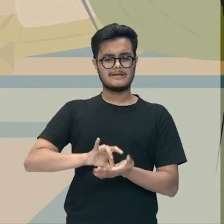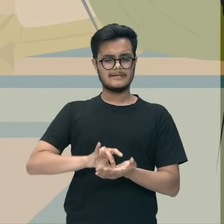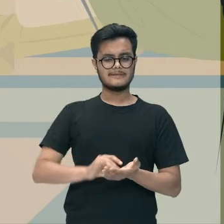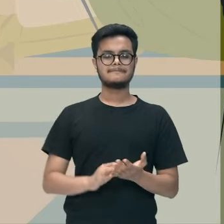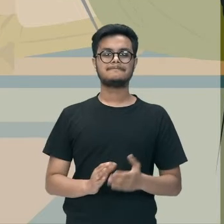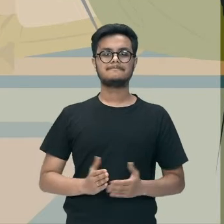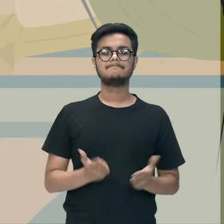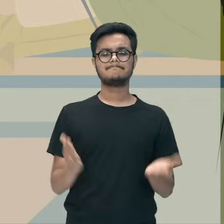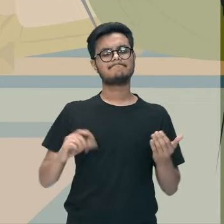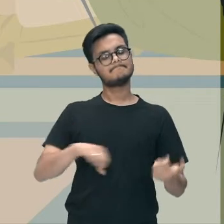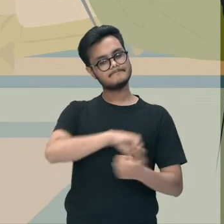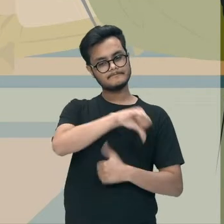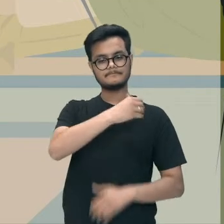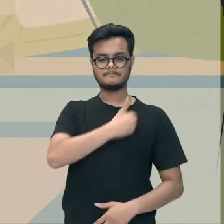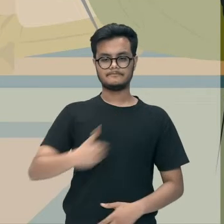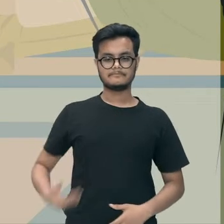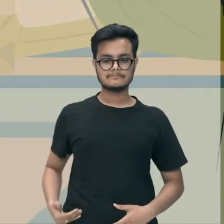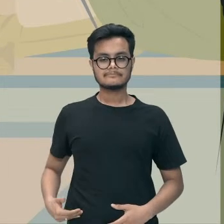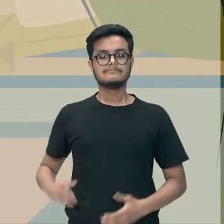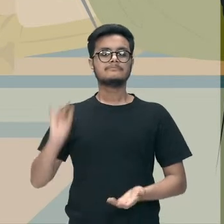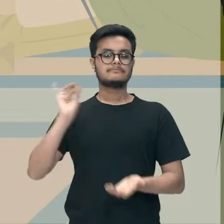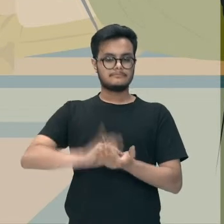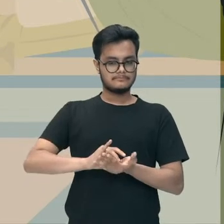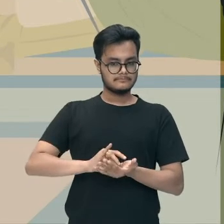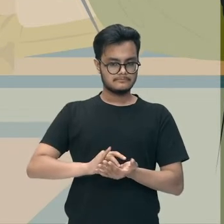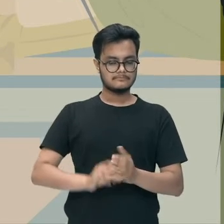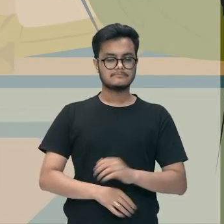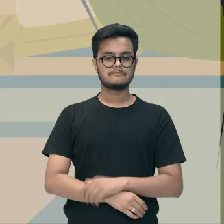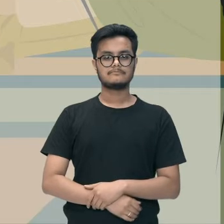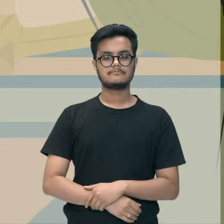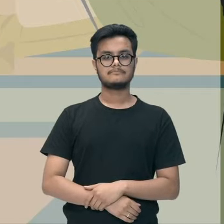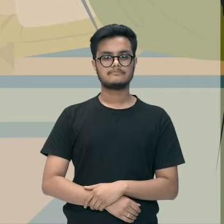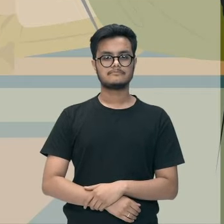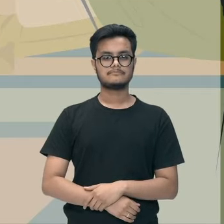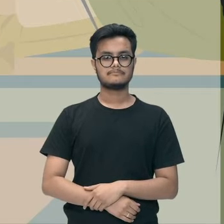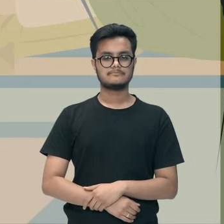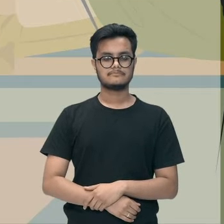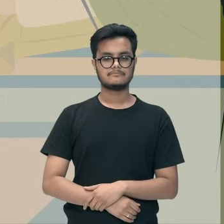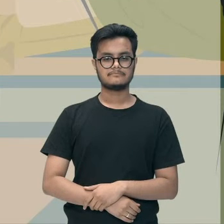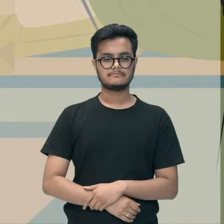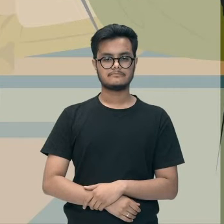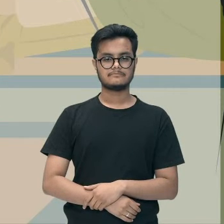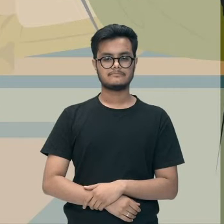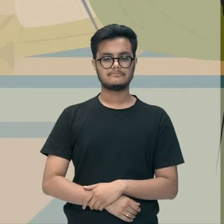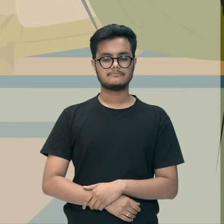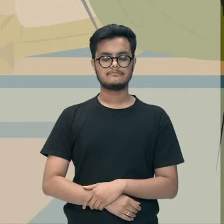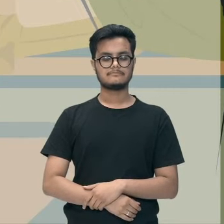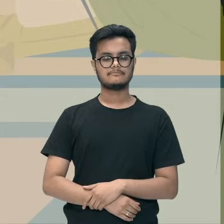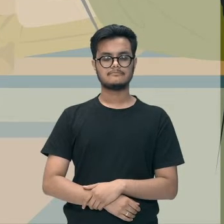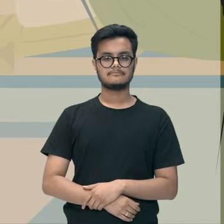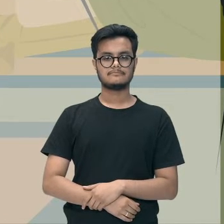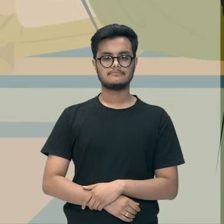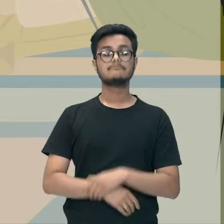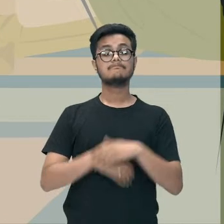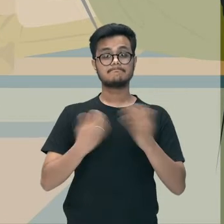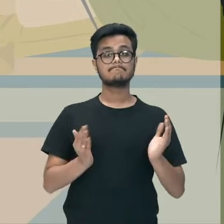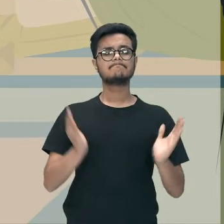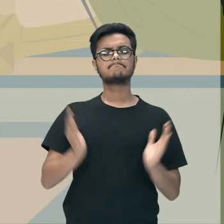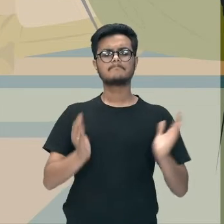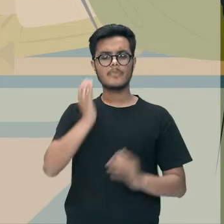uma nova mudança no regime brasileiro. Muito bem. Nesse período do Segundo